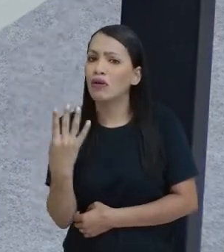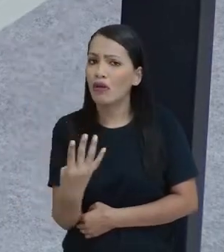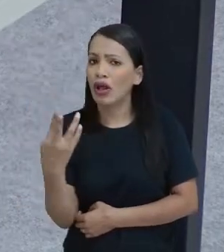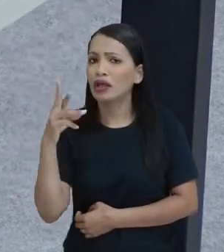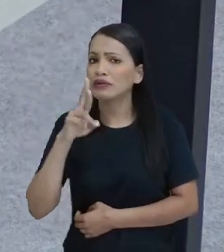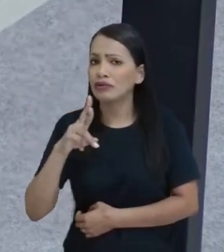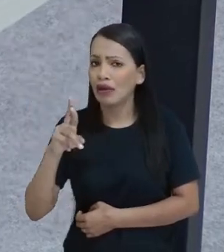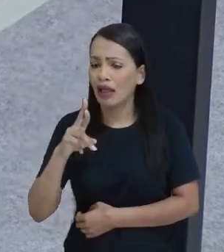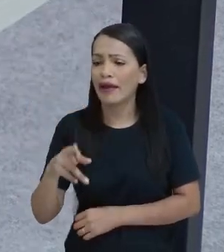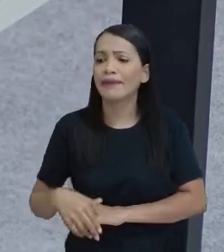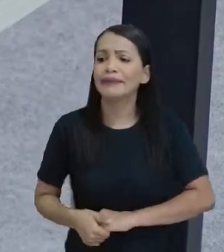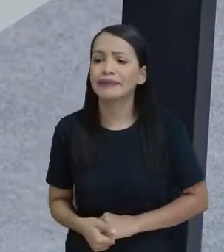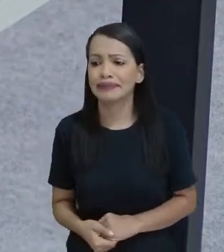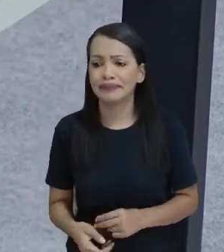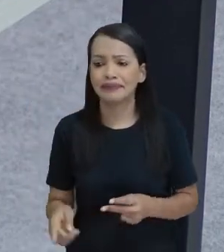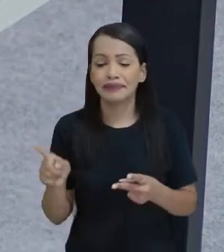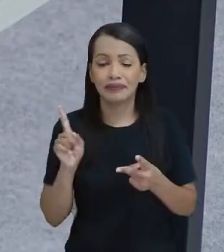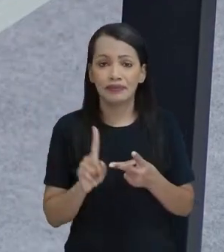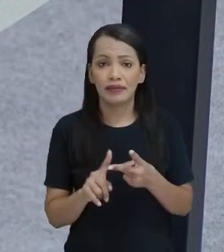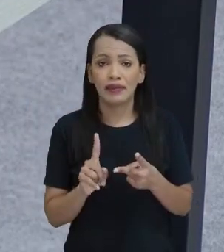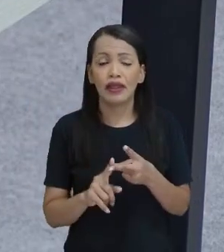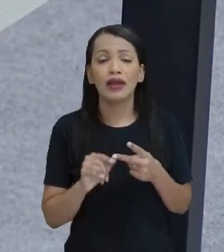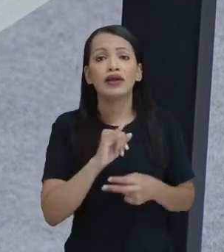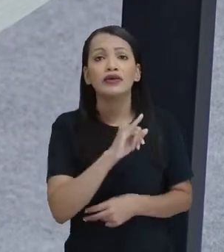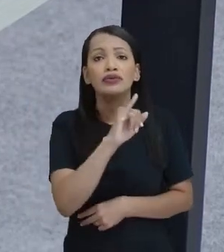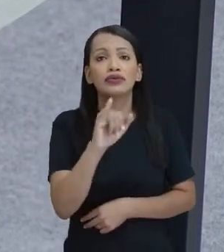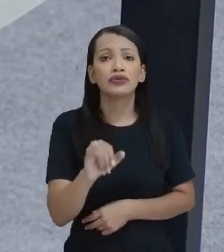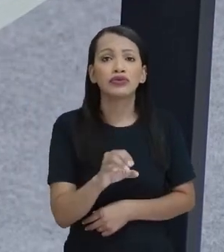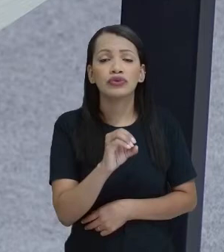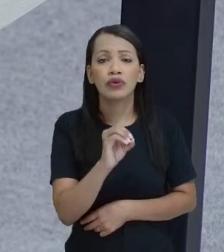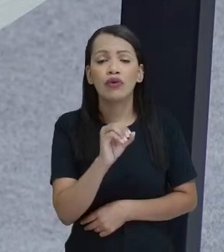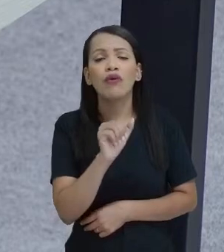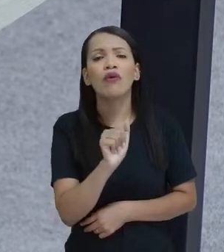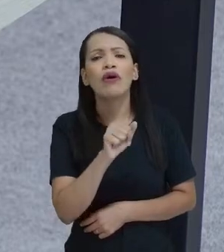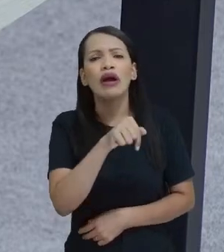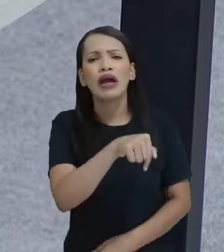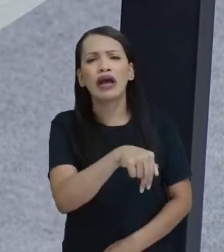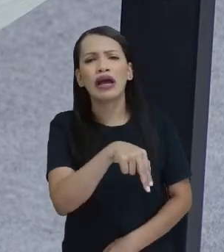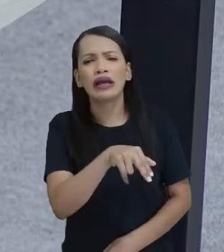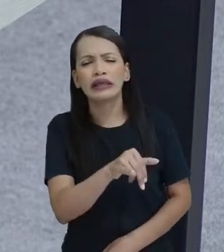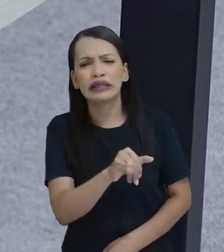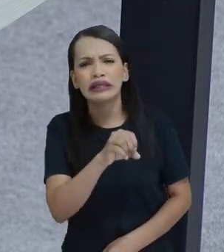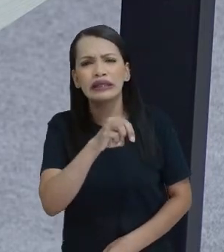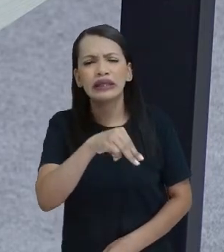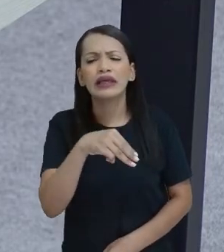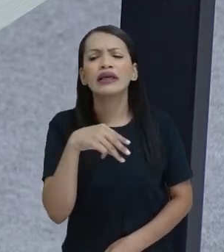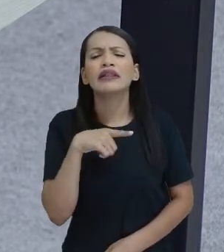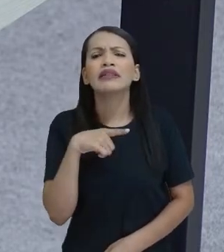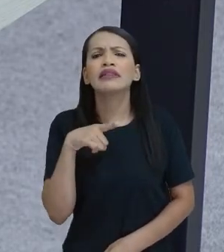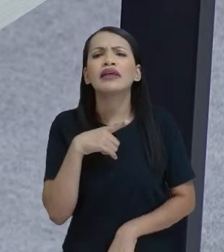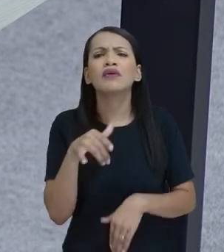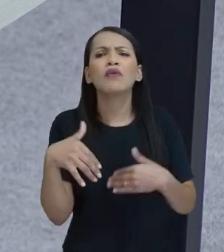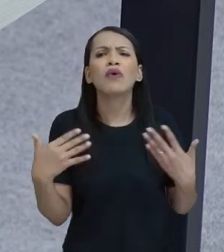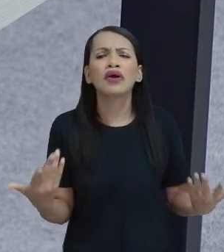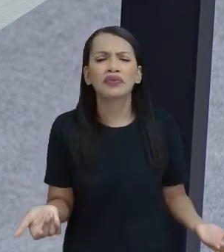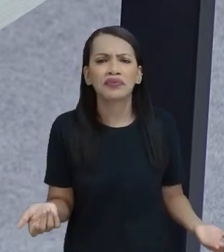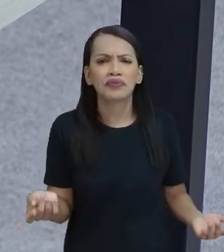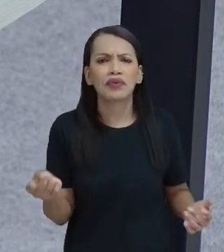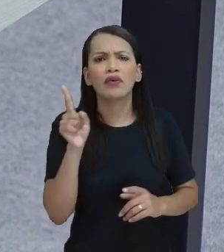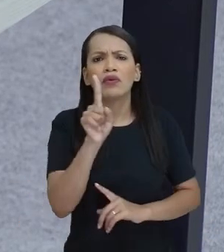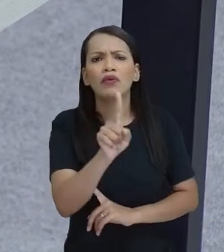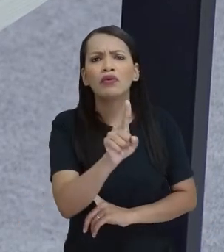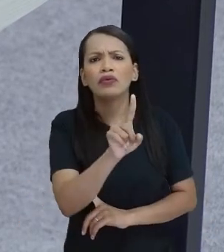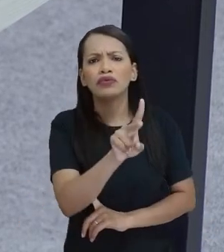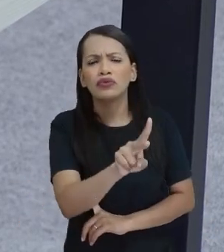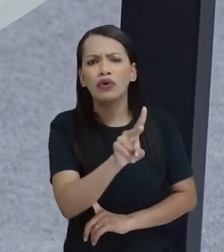quanto? 1, 2, 3 reais. E agora eu quero saber o valor que eles vão